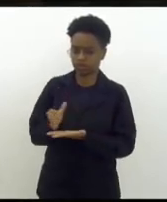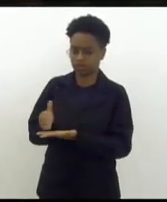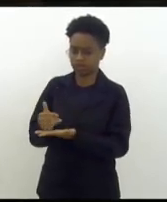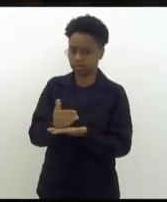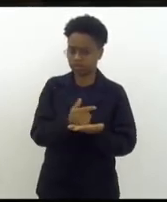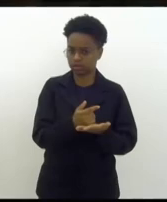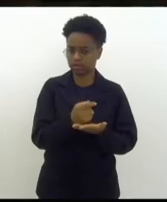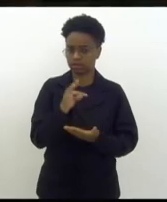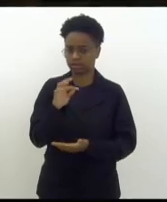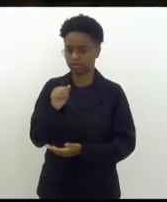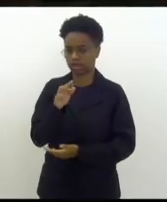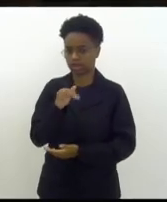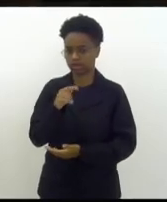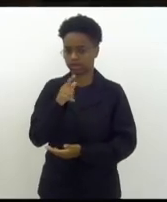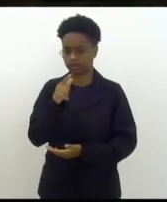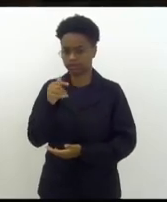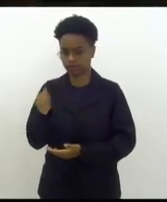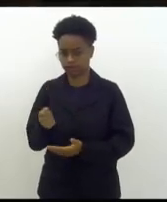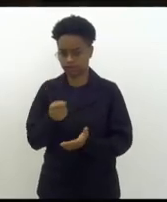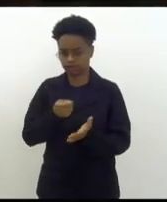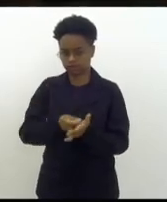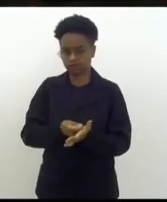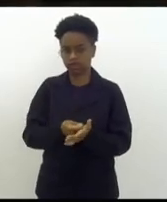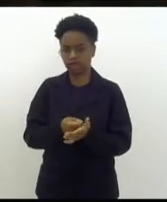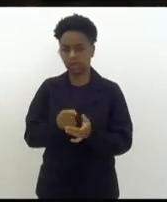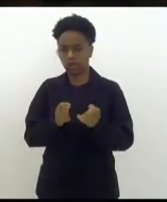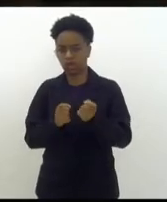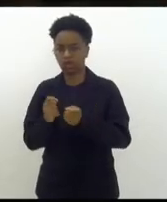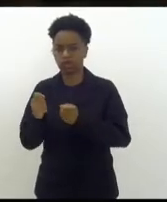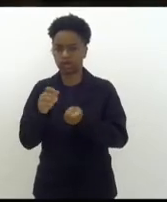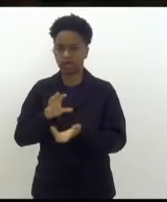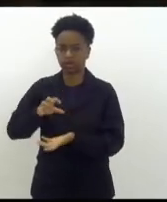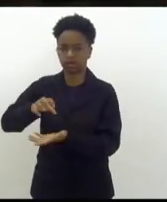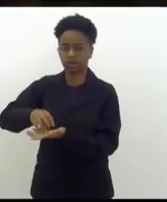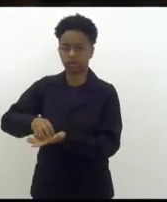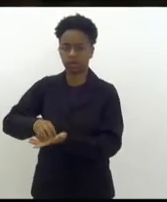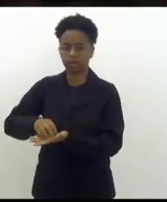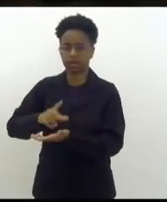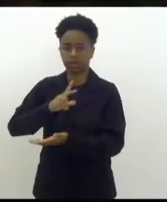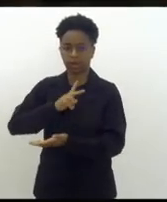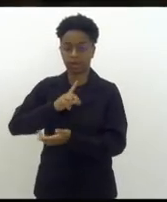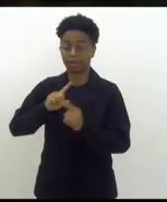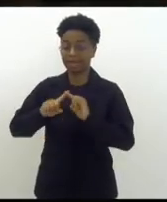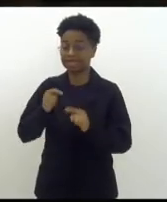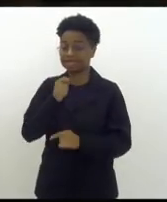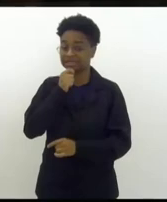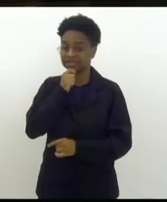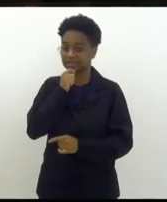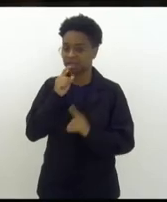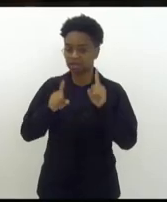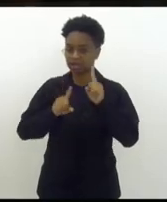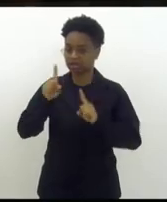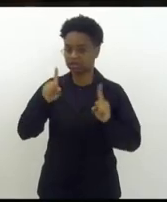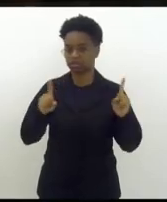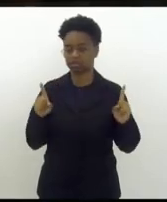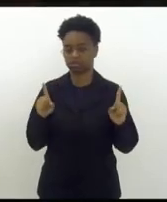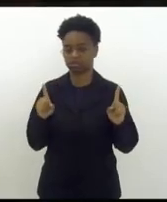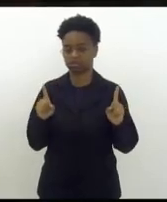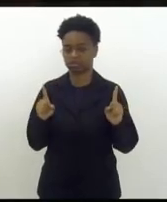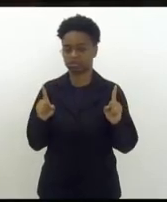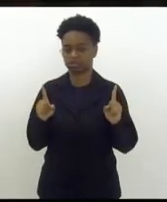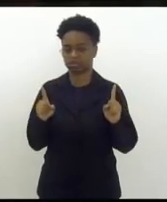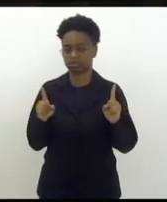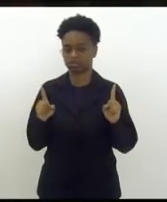seja gerido por um ente privado sem licitação e